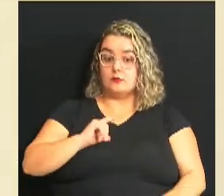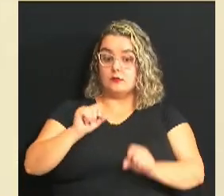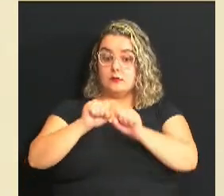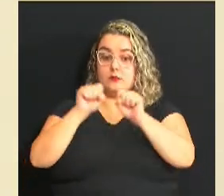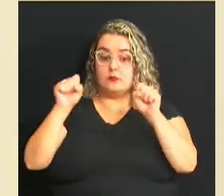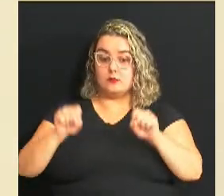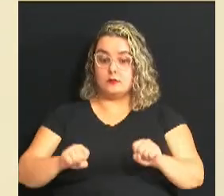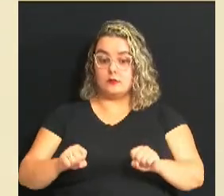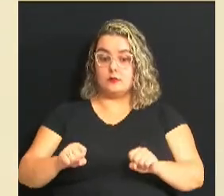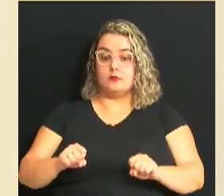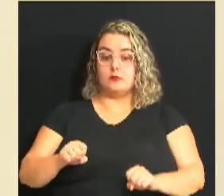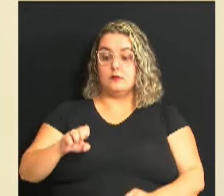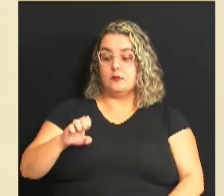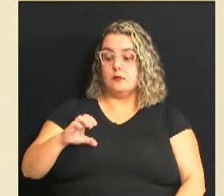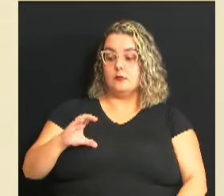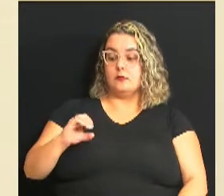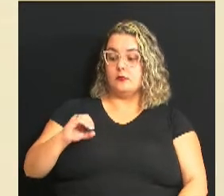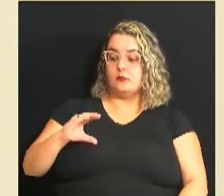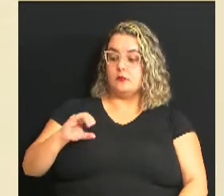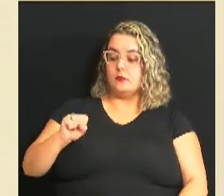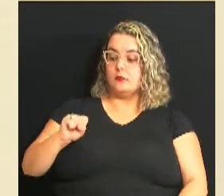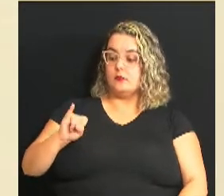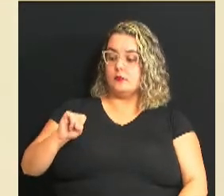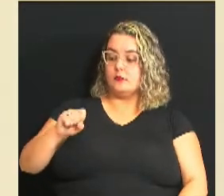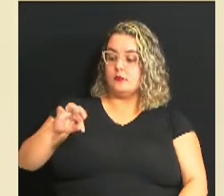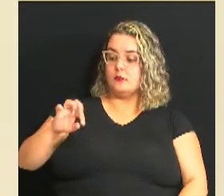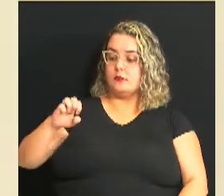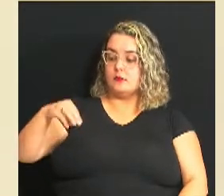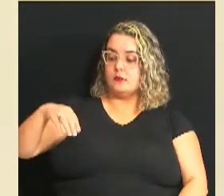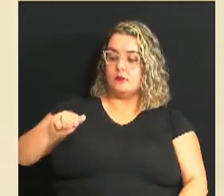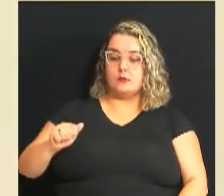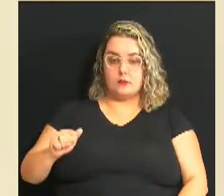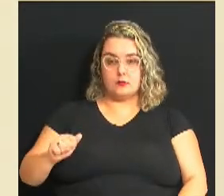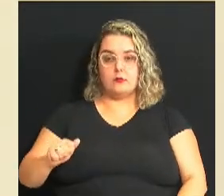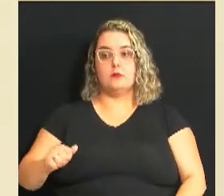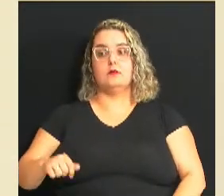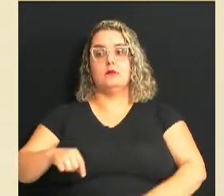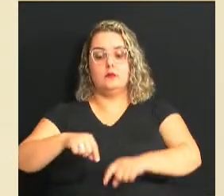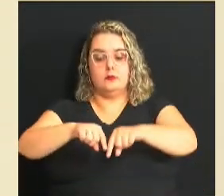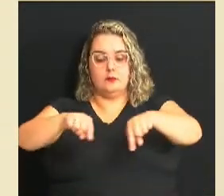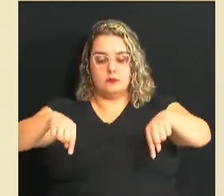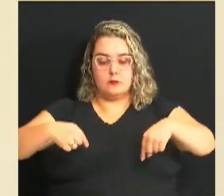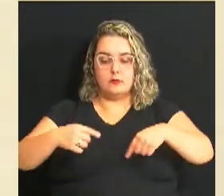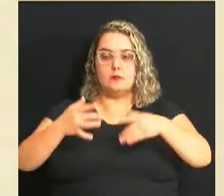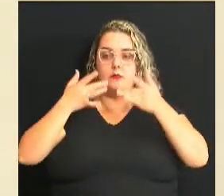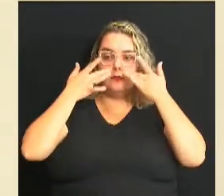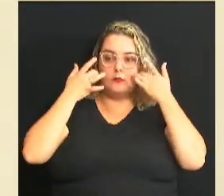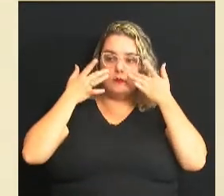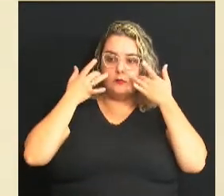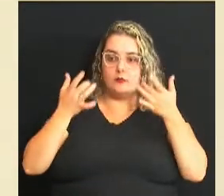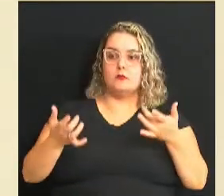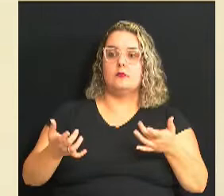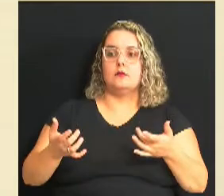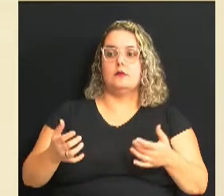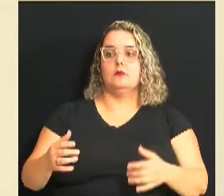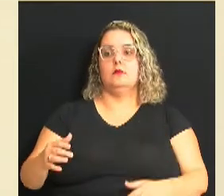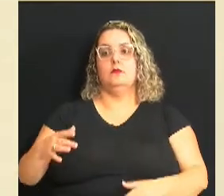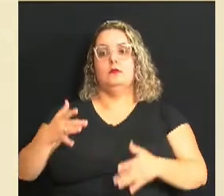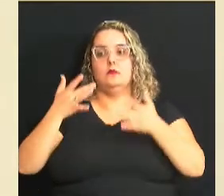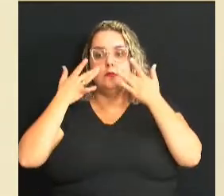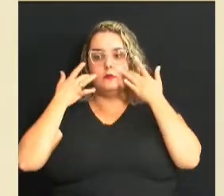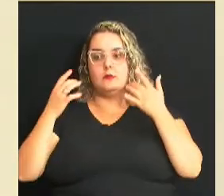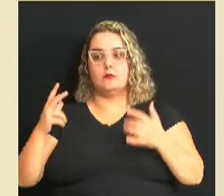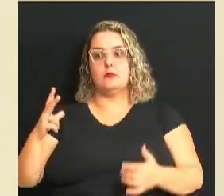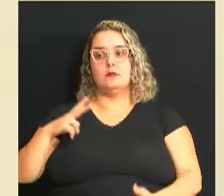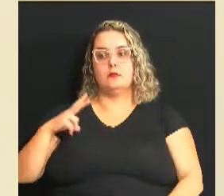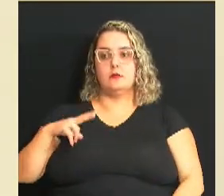um ecossistema de salas teatrais. Então é importante a gente lembrar do teatro privado que tem no Iguatemi,